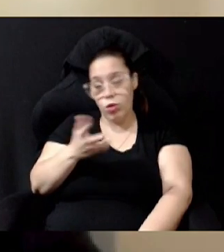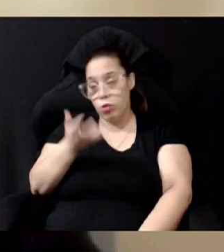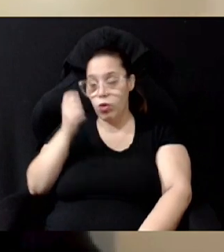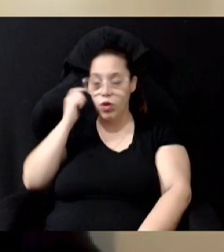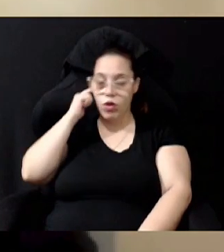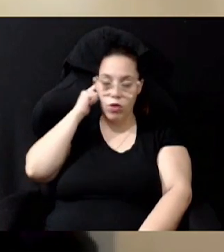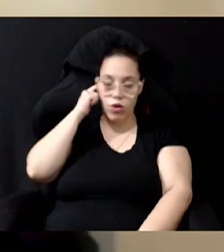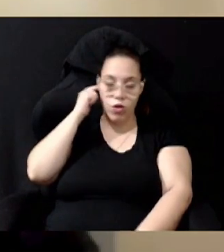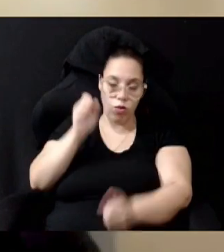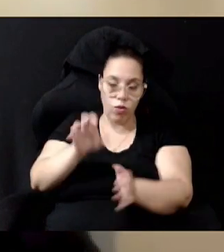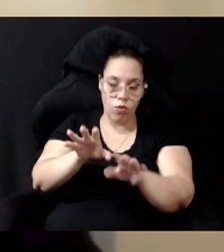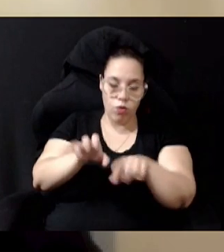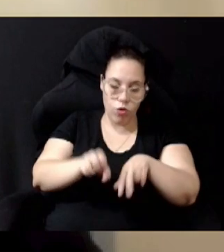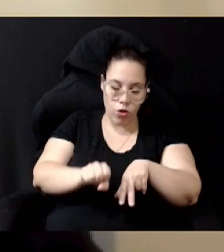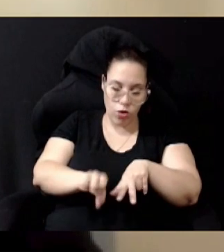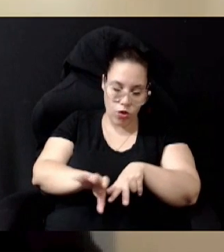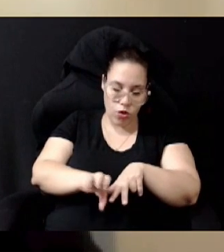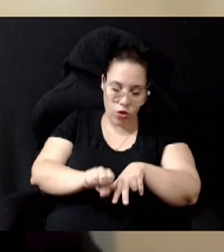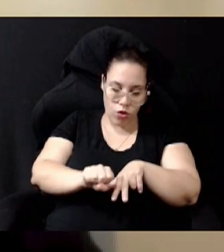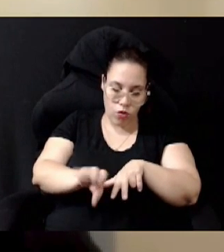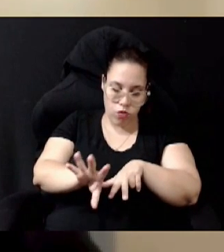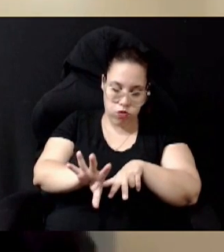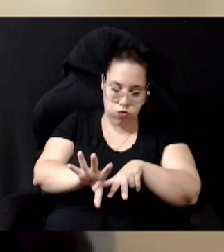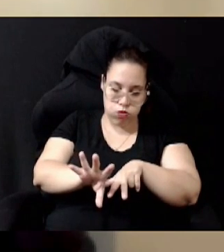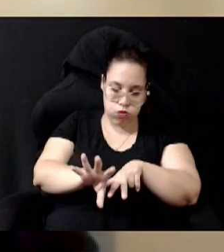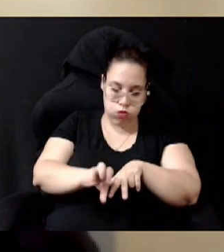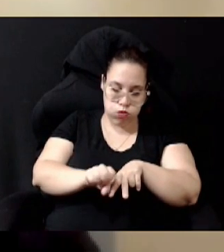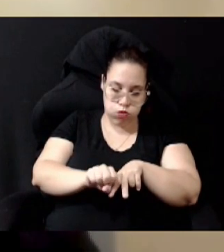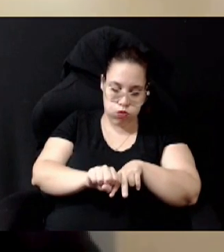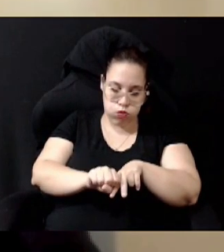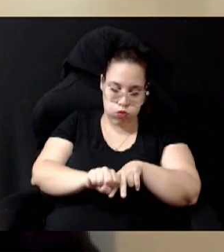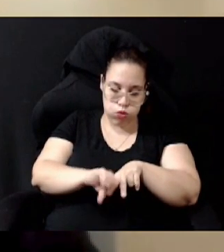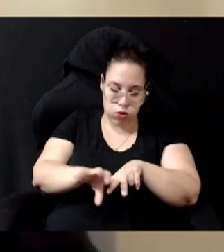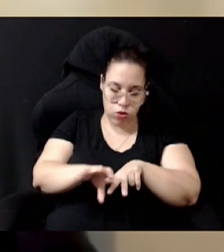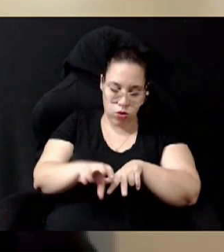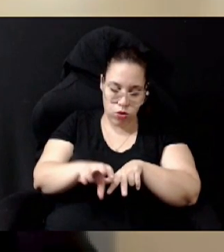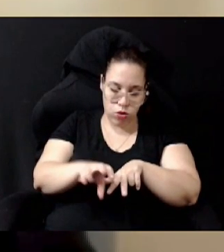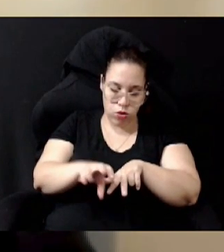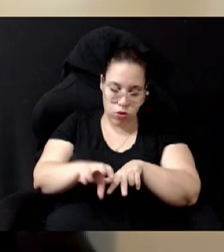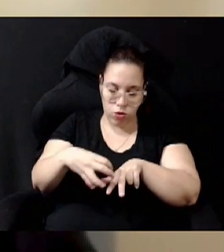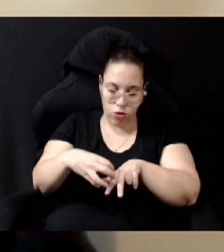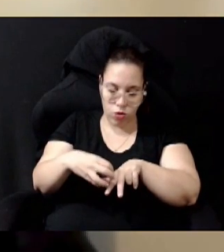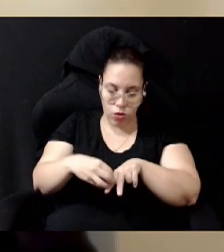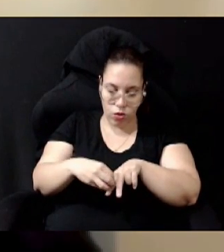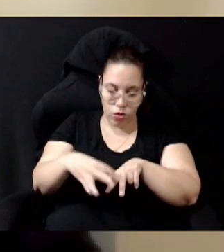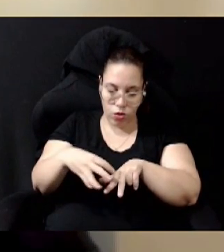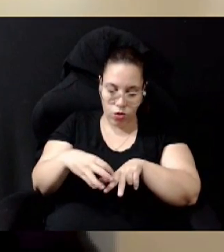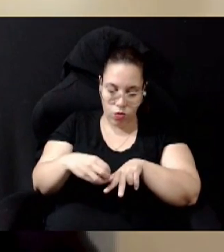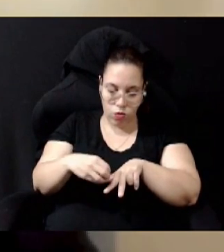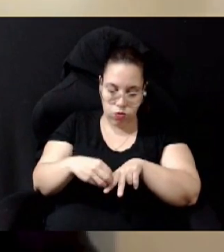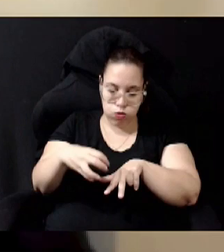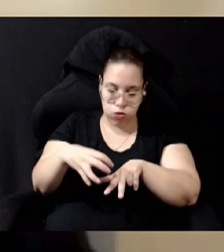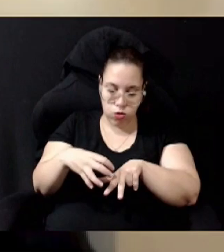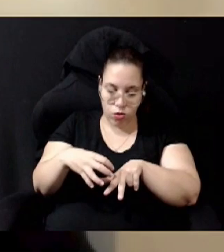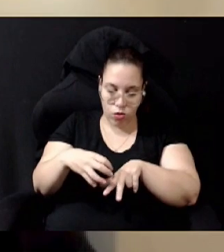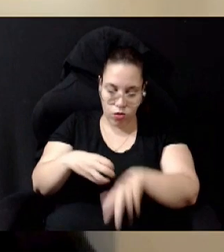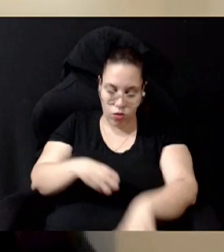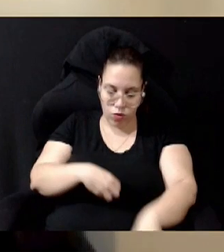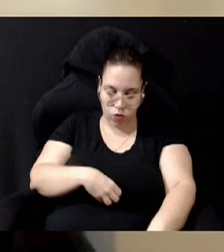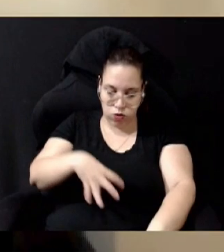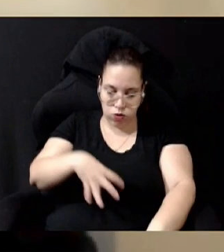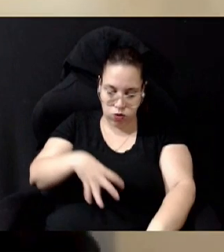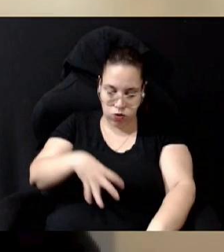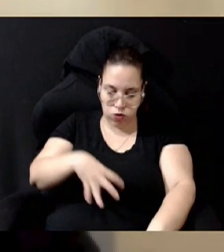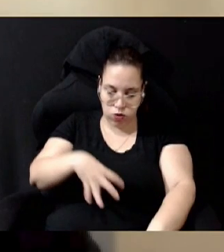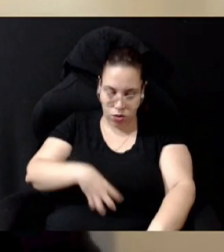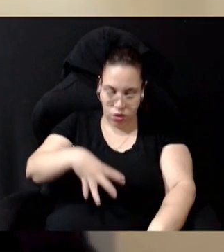Inchaço, inchaço na barriga, no abdômen, né? Distensão do abdômen, outros aspectos